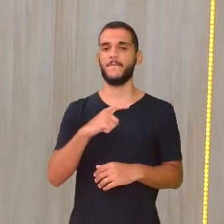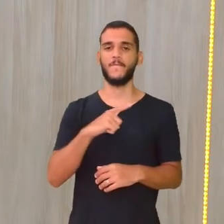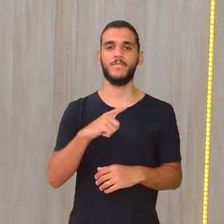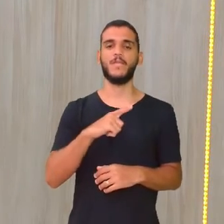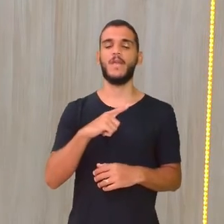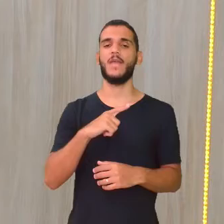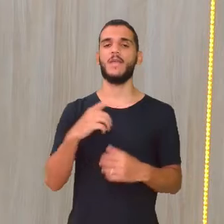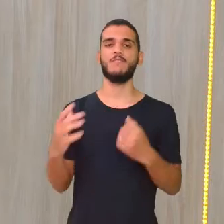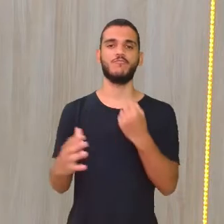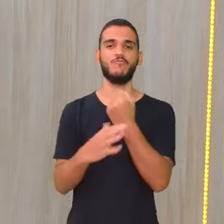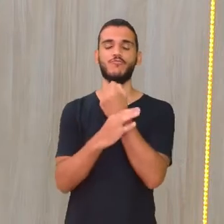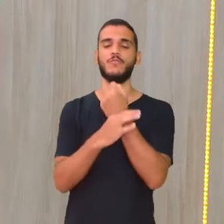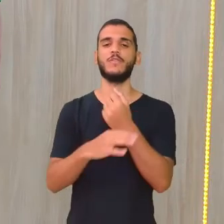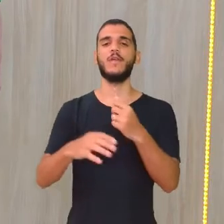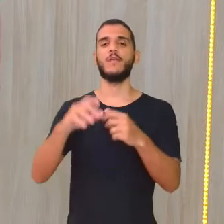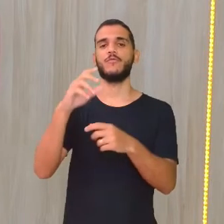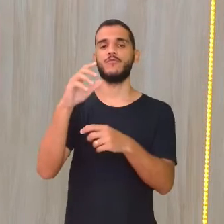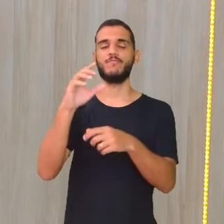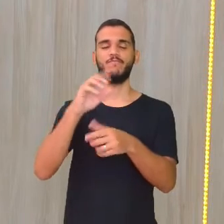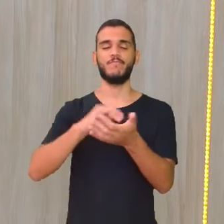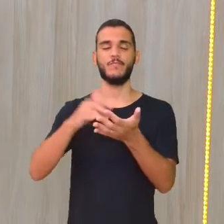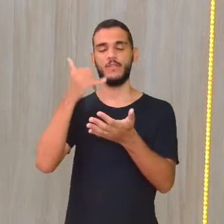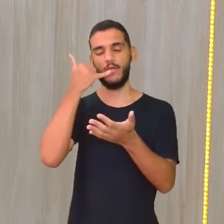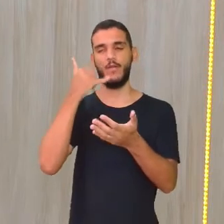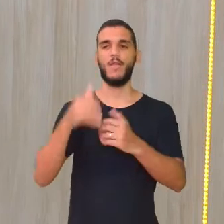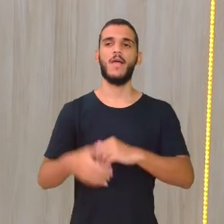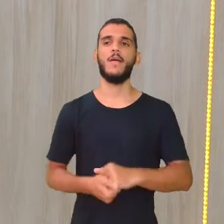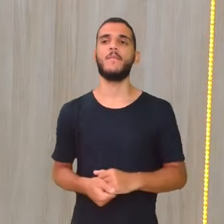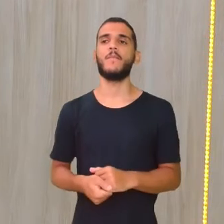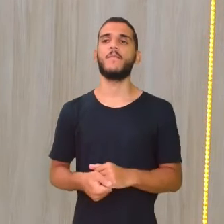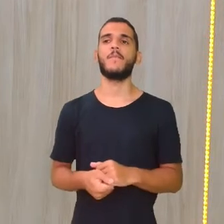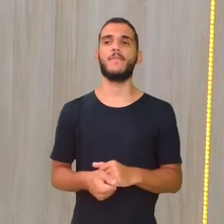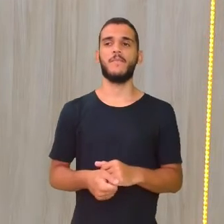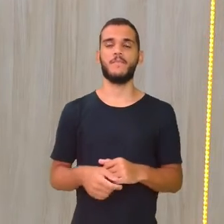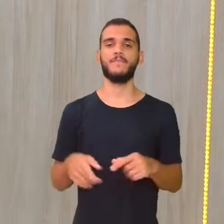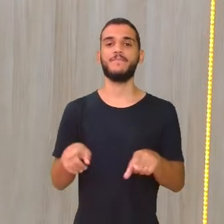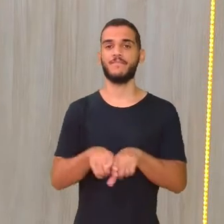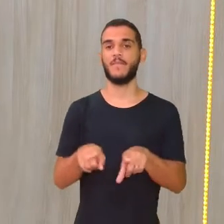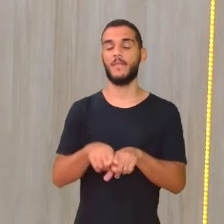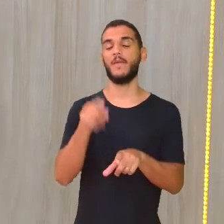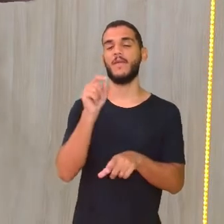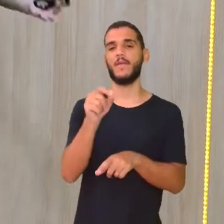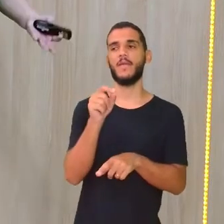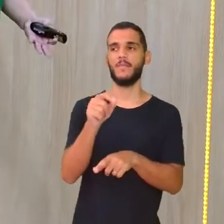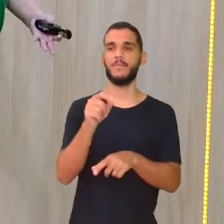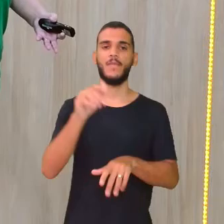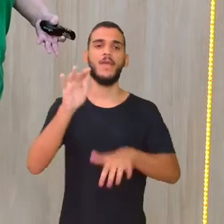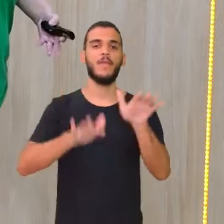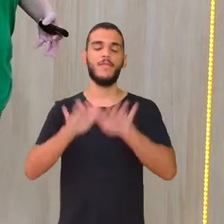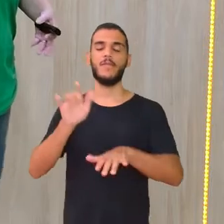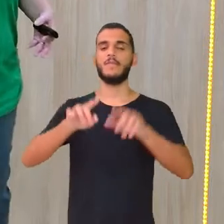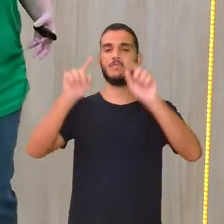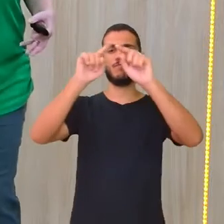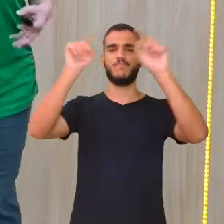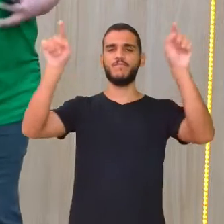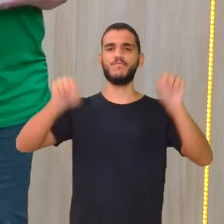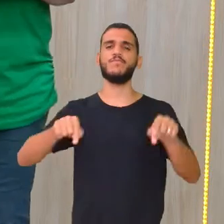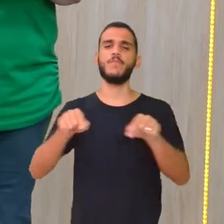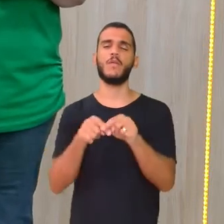próprio celular, câmera fotográfica, filmadora. E aqui, gente, muitas vezes um quadro,